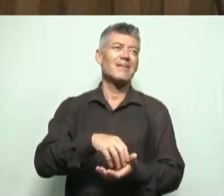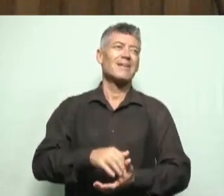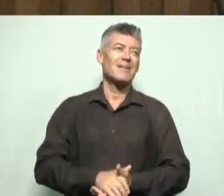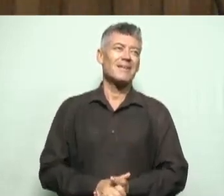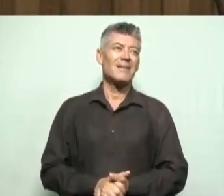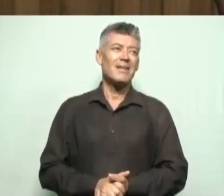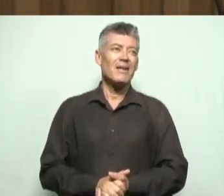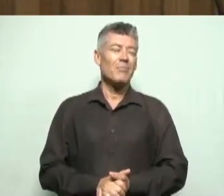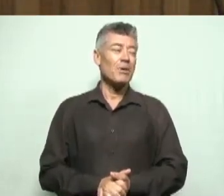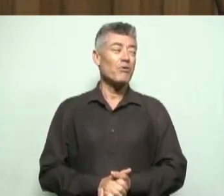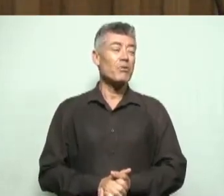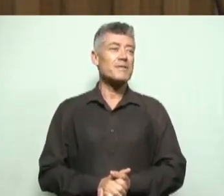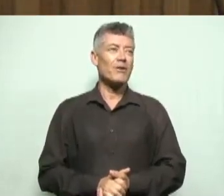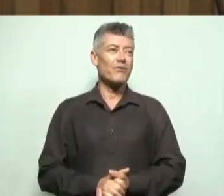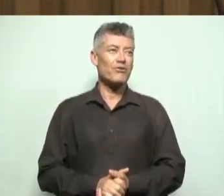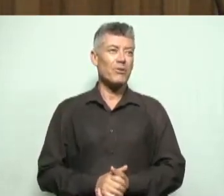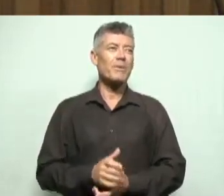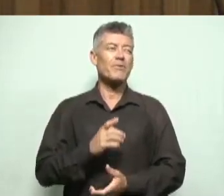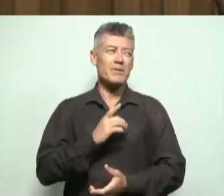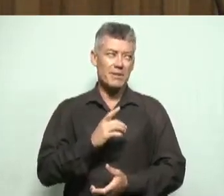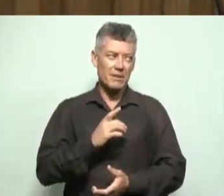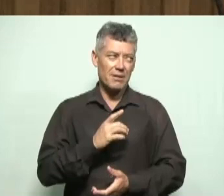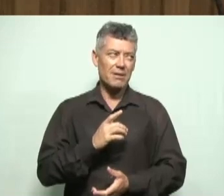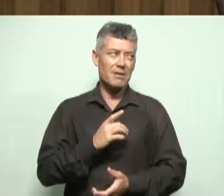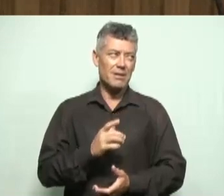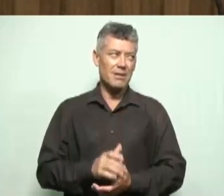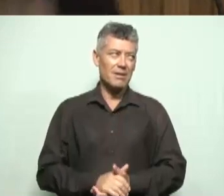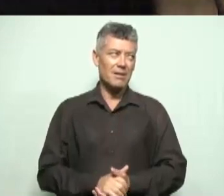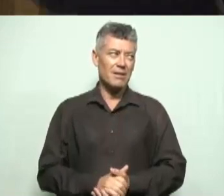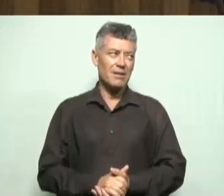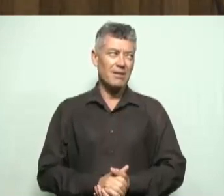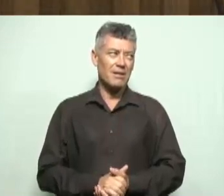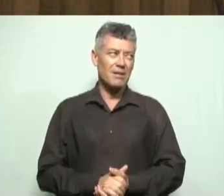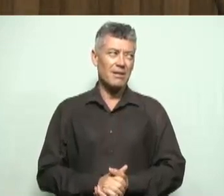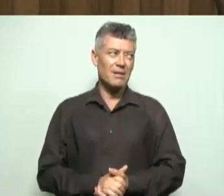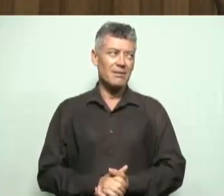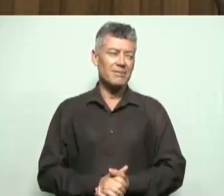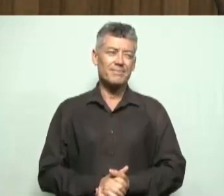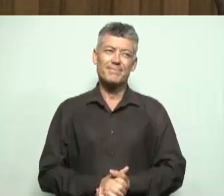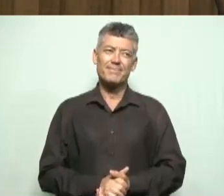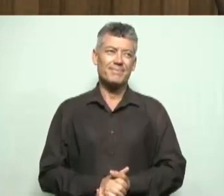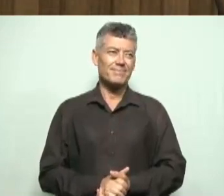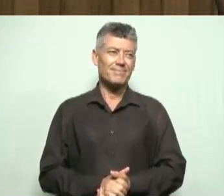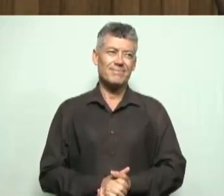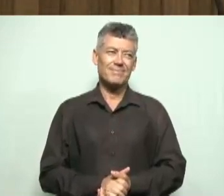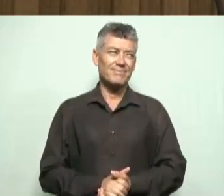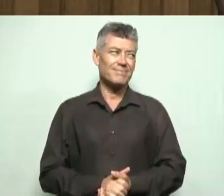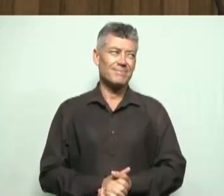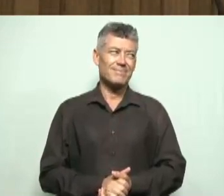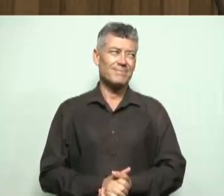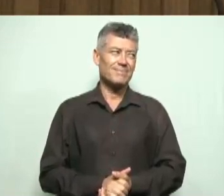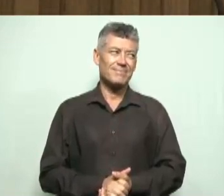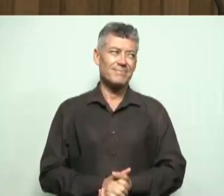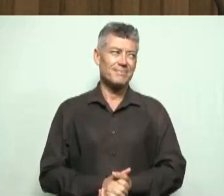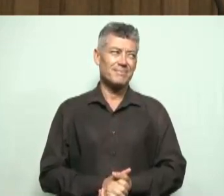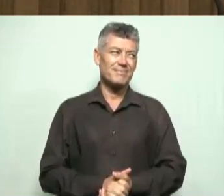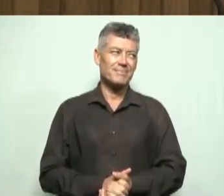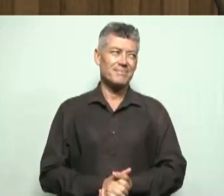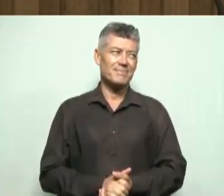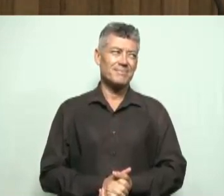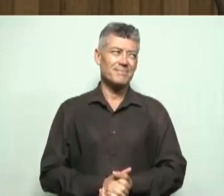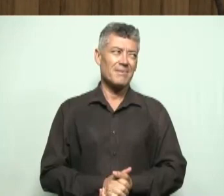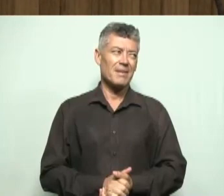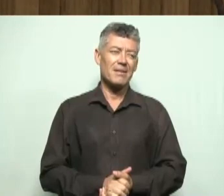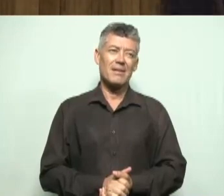Jacques, secretariado pelos vereadores Aldo Clemente Ranieri Barbosa, reúne-se à Câmara Municipal de Natal. Comparecer à sessão e assinar o livro de